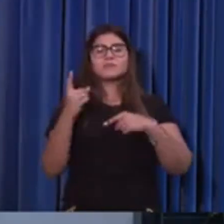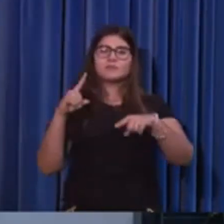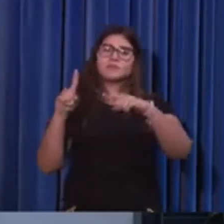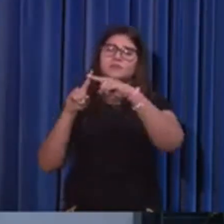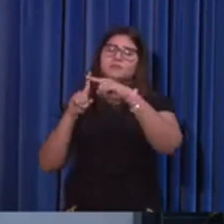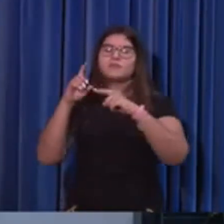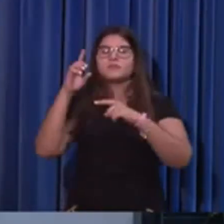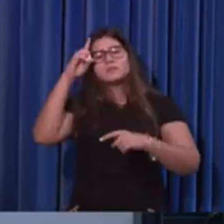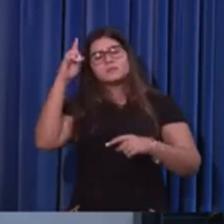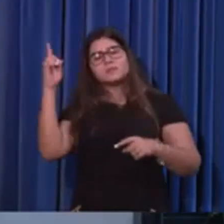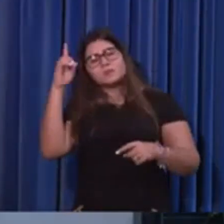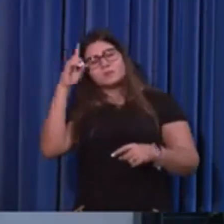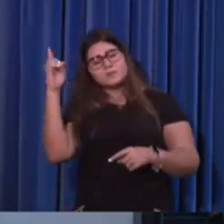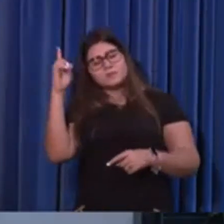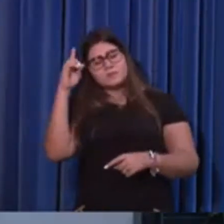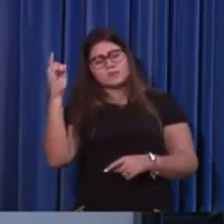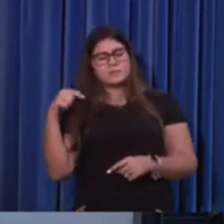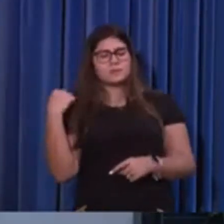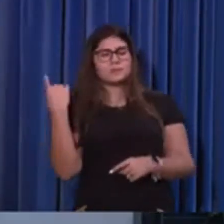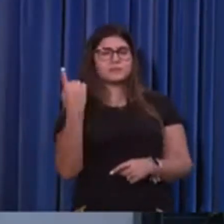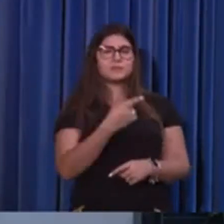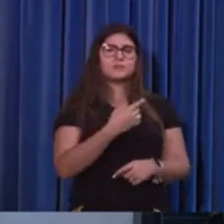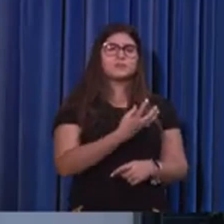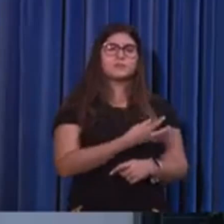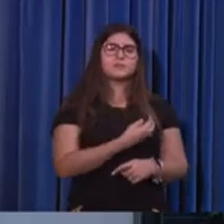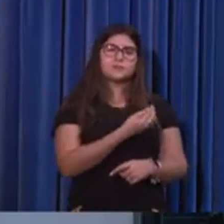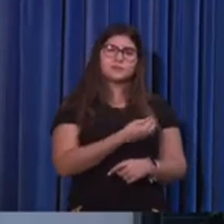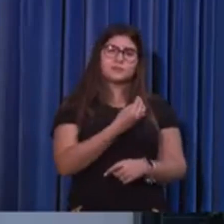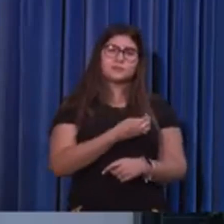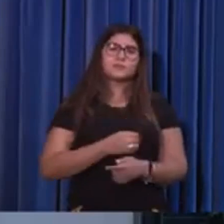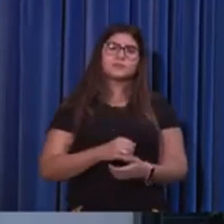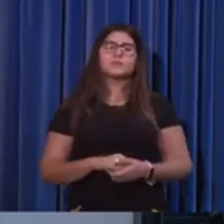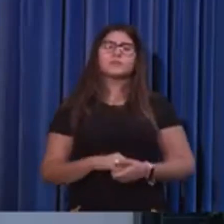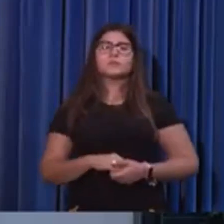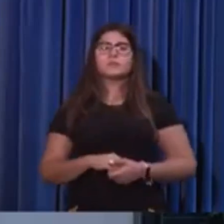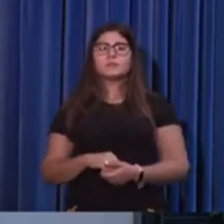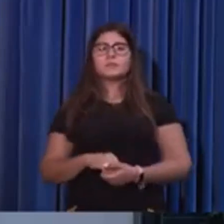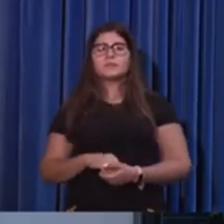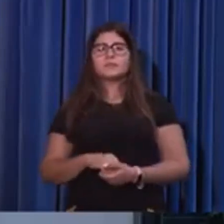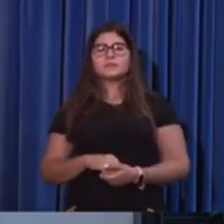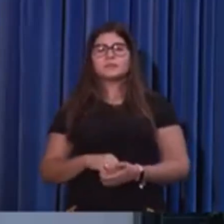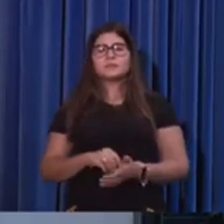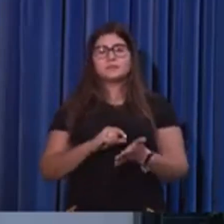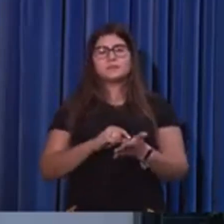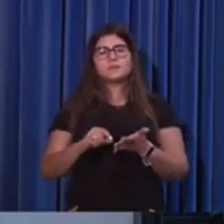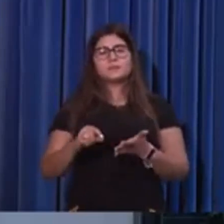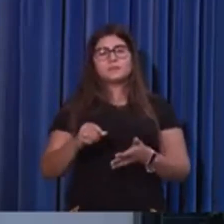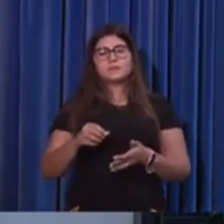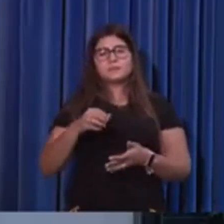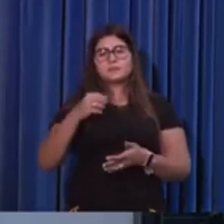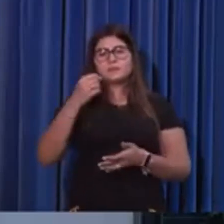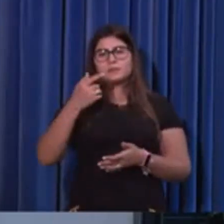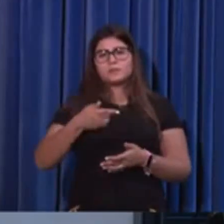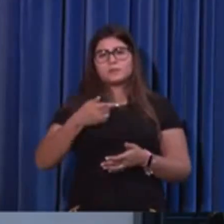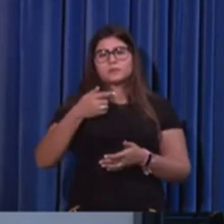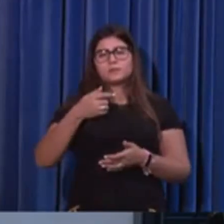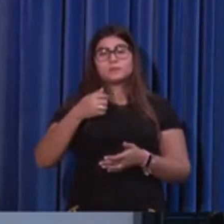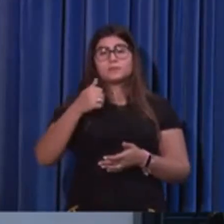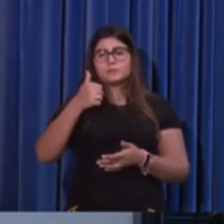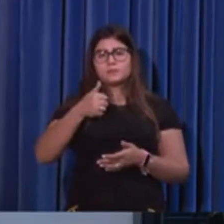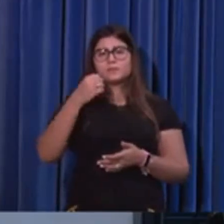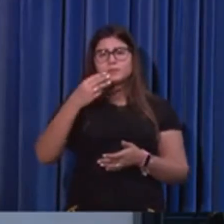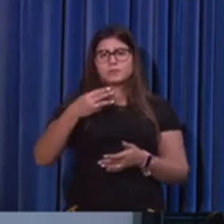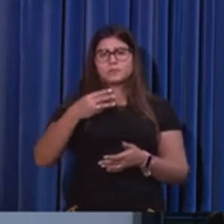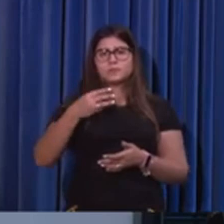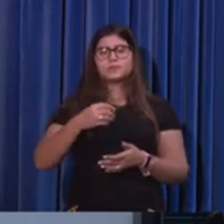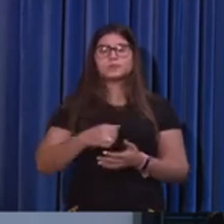vidas. Agora, aquelas pessoas que Malaquias está se referindo, no versículo 13, elas são caracterizadas por